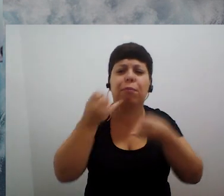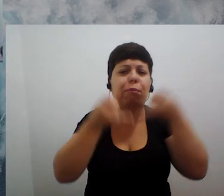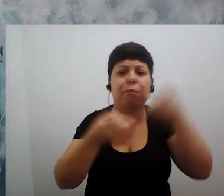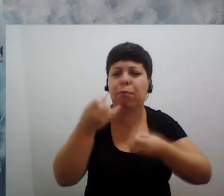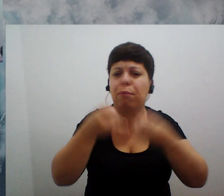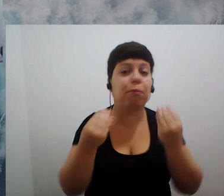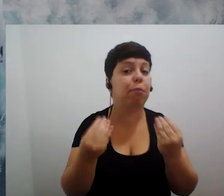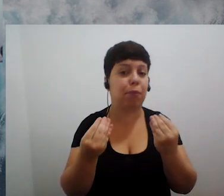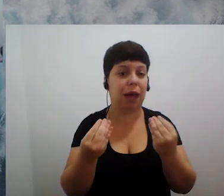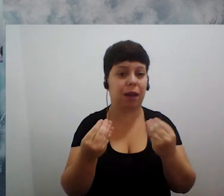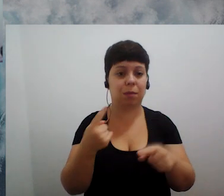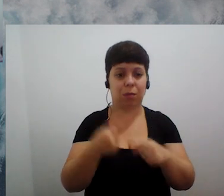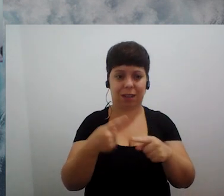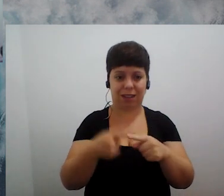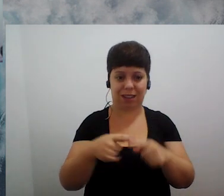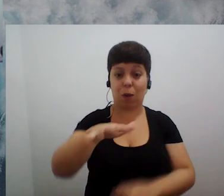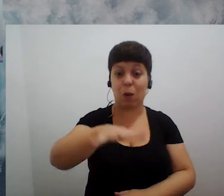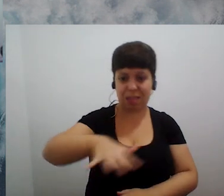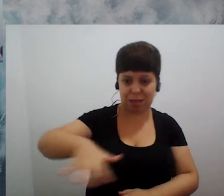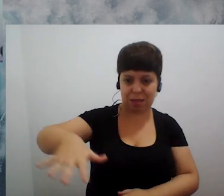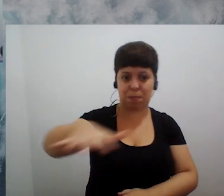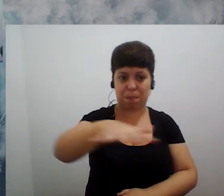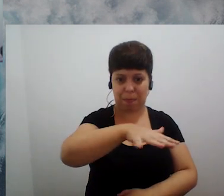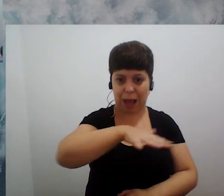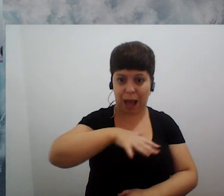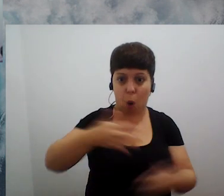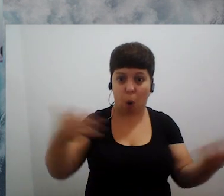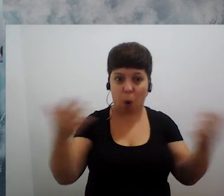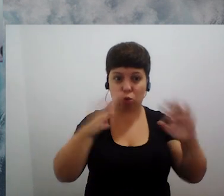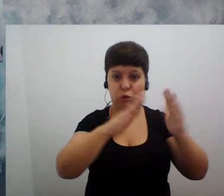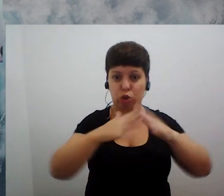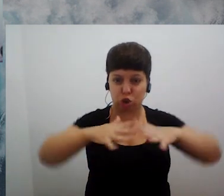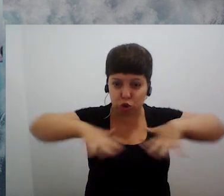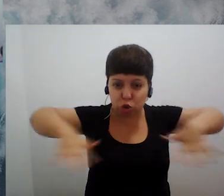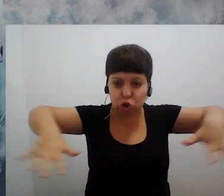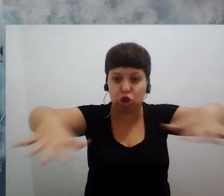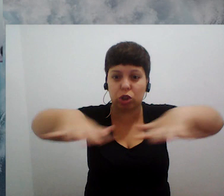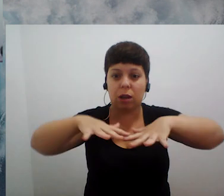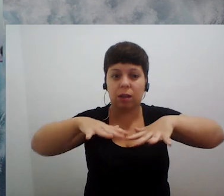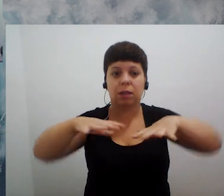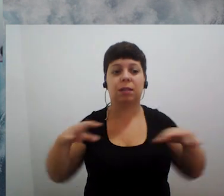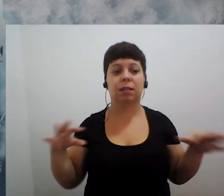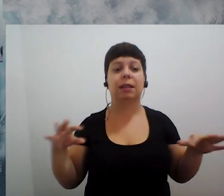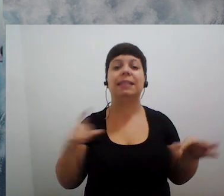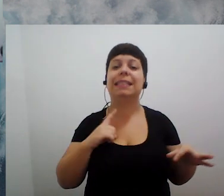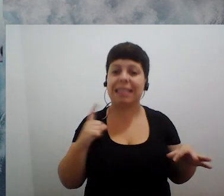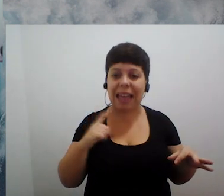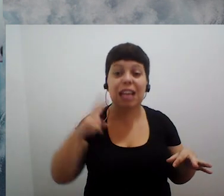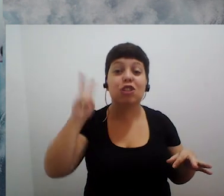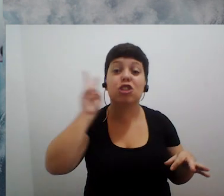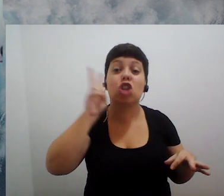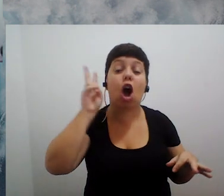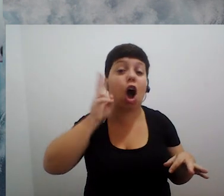assim, por que que eu dei toda essa contextualizada, né? Porque o espaço que a quebrada ocupa hoje está intimamente ligada